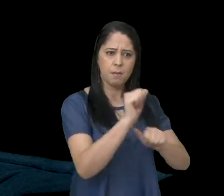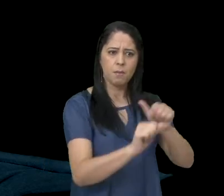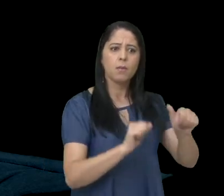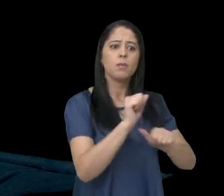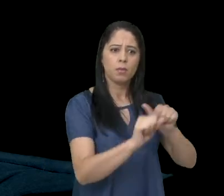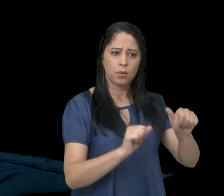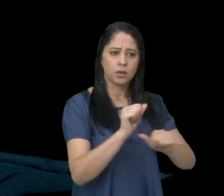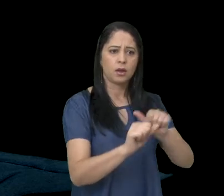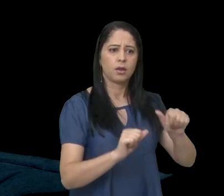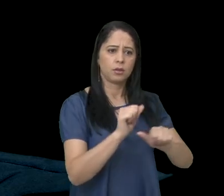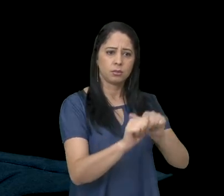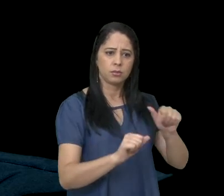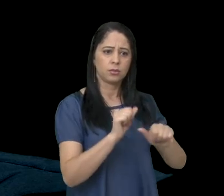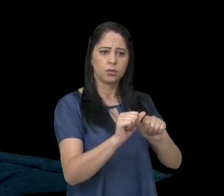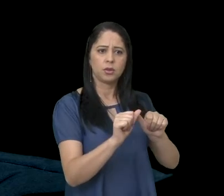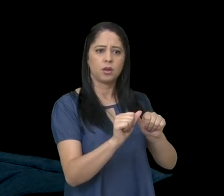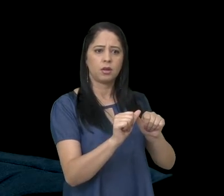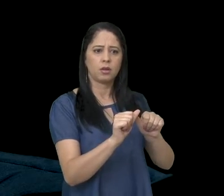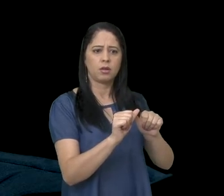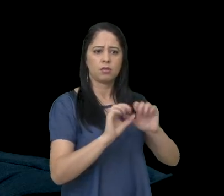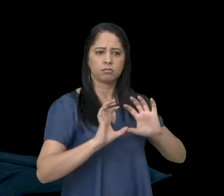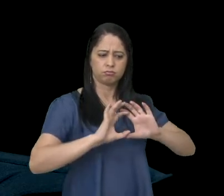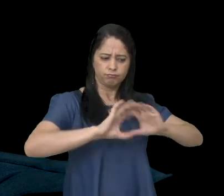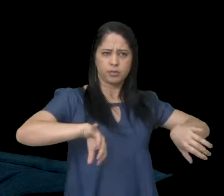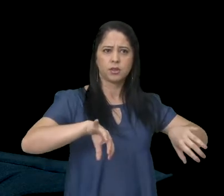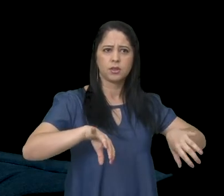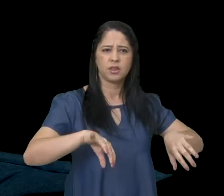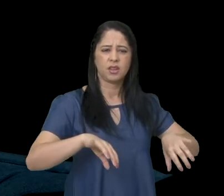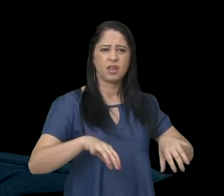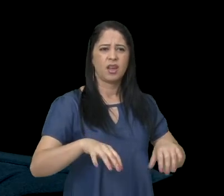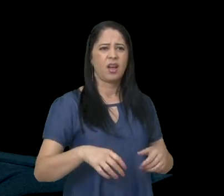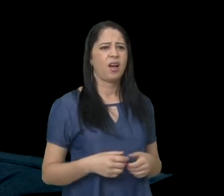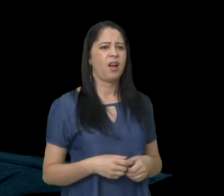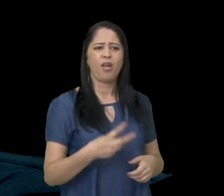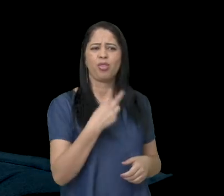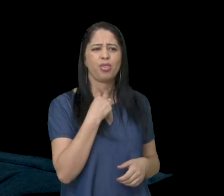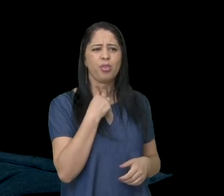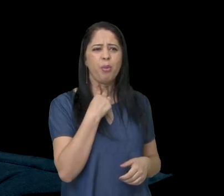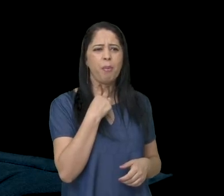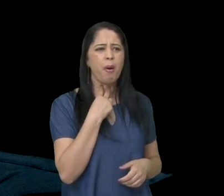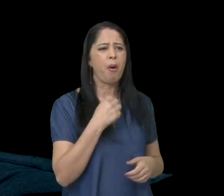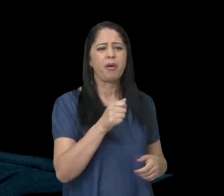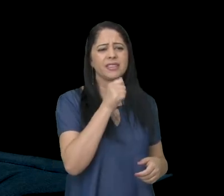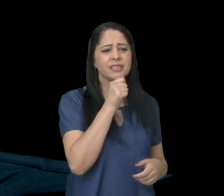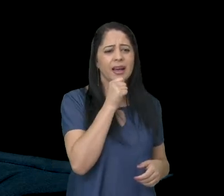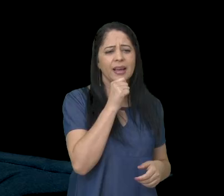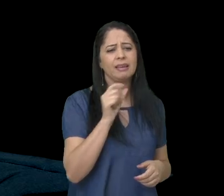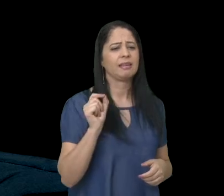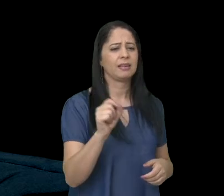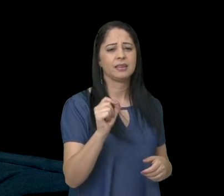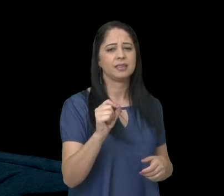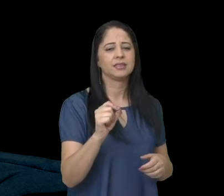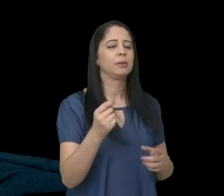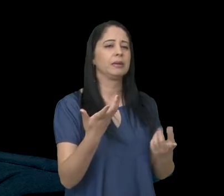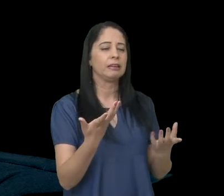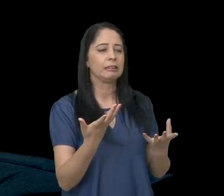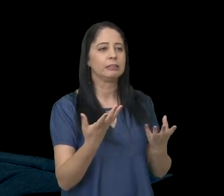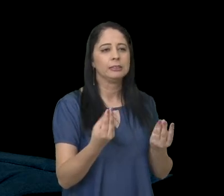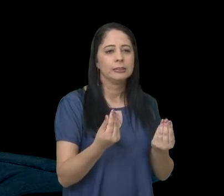mudança radical. Né? Eu acho que nós não podemos conviver mais com essas ameaças, nós não podemos